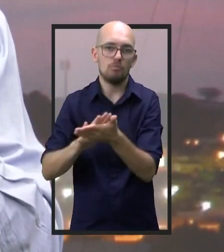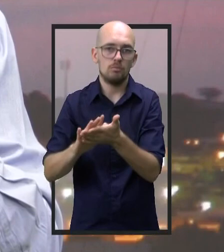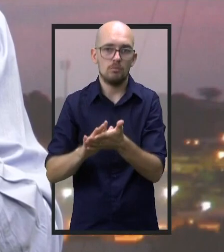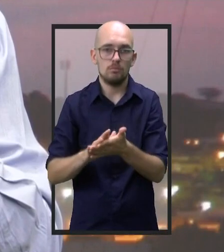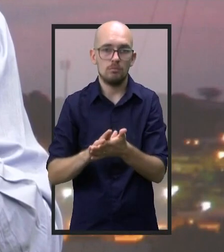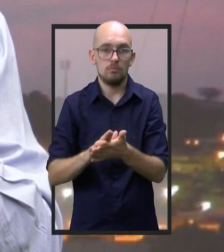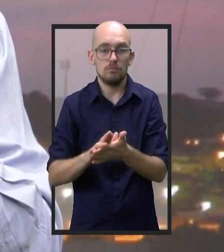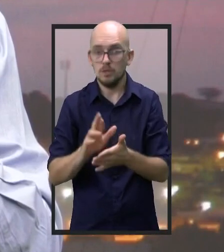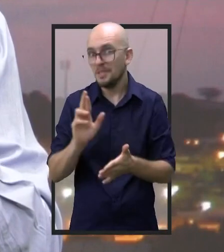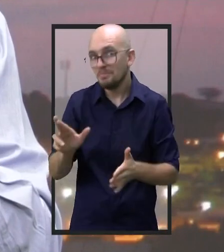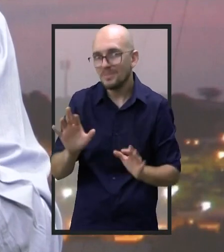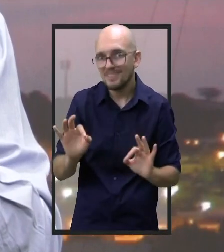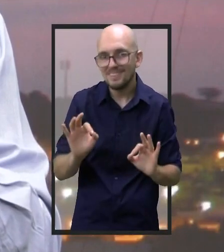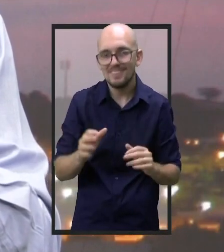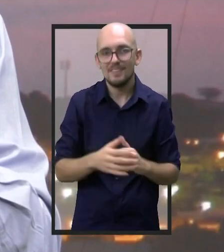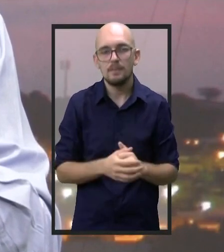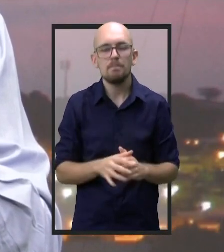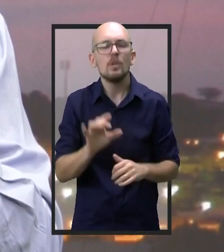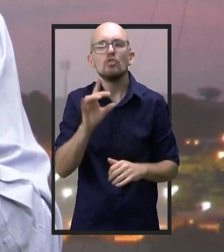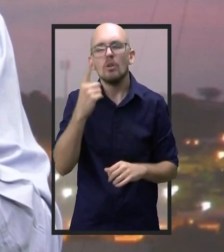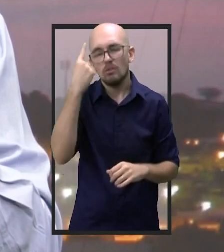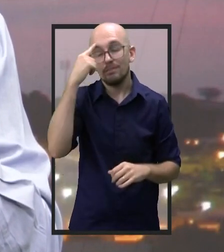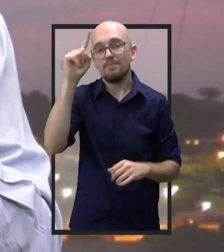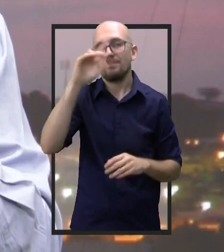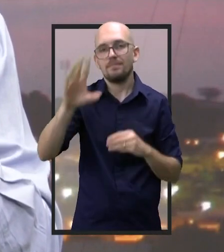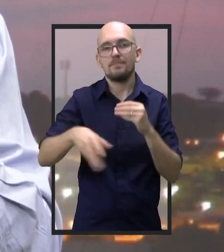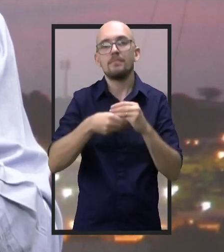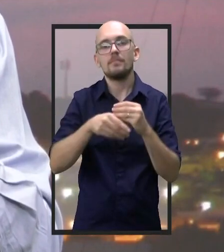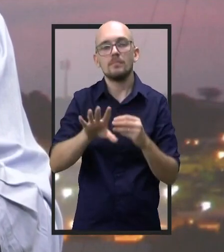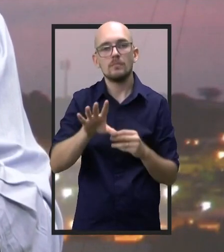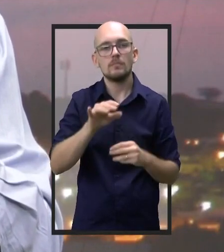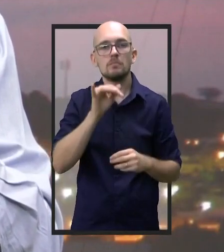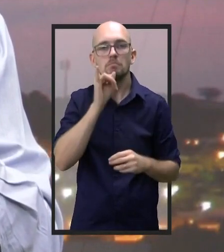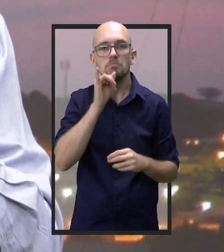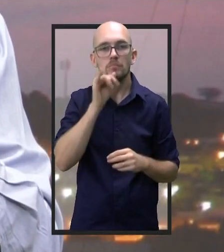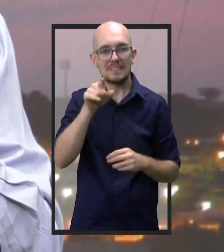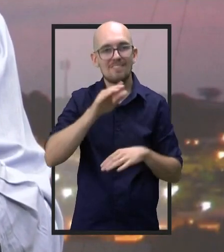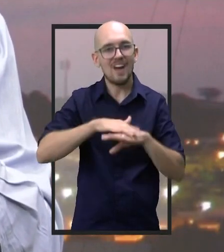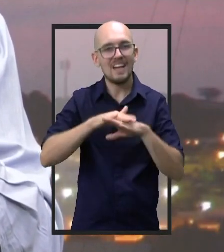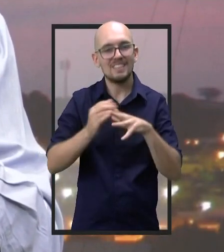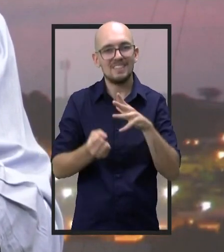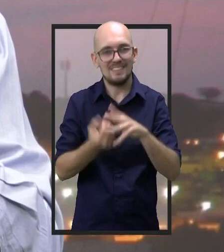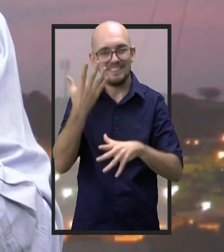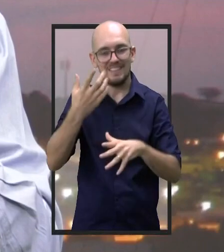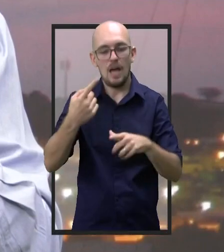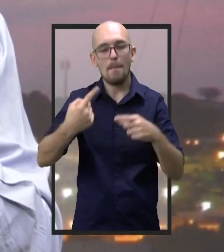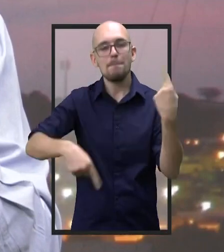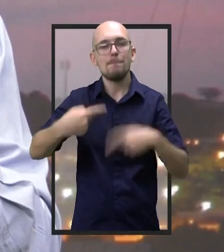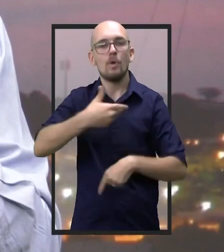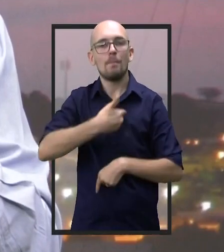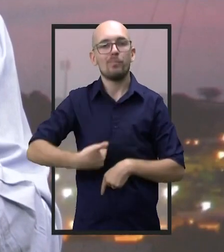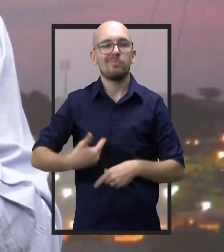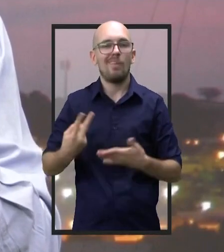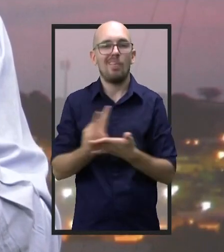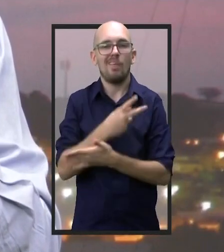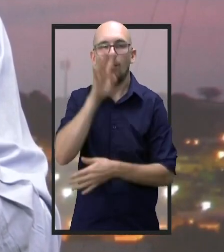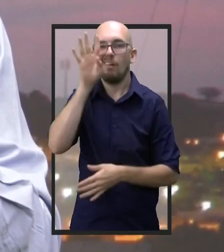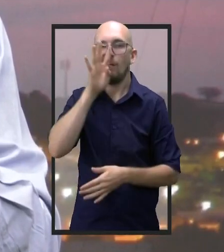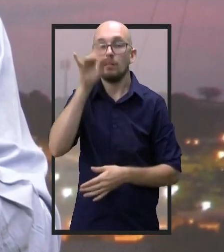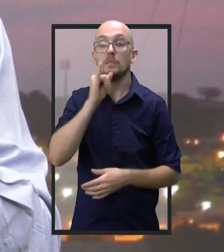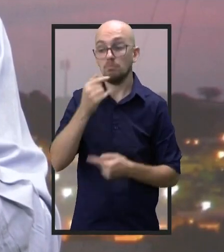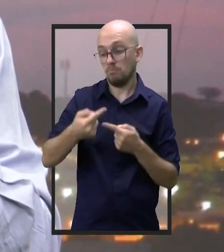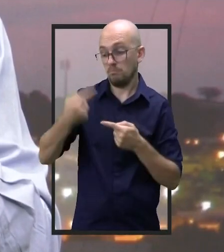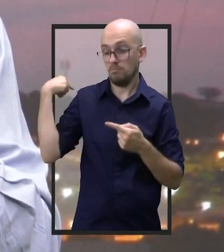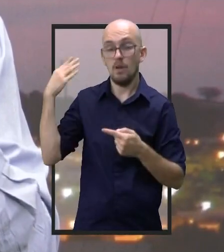responder. Perfeito. O seu contexto. E só mais uma coisa. Quando você faz a política pública equivocada, o etanol até outro dia não valia